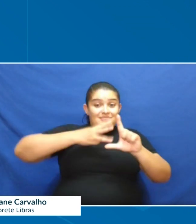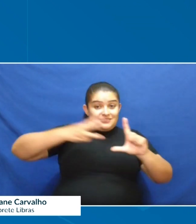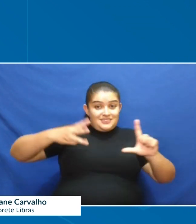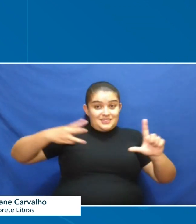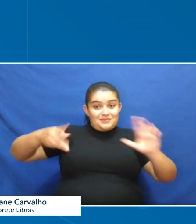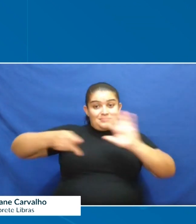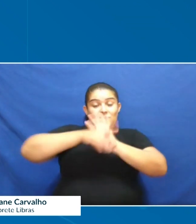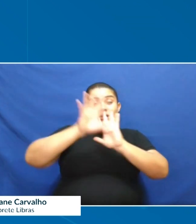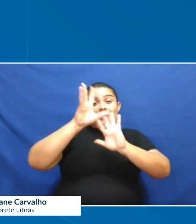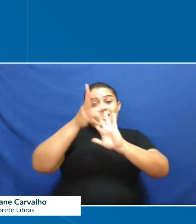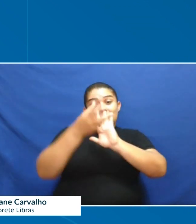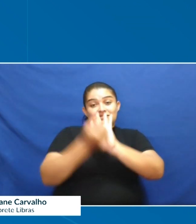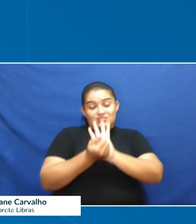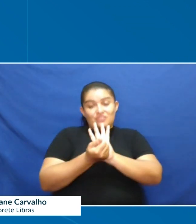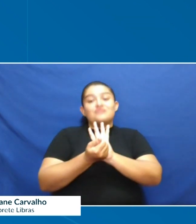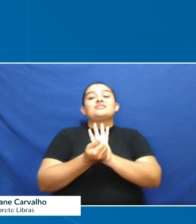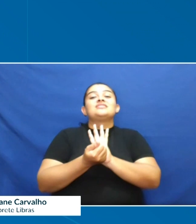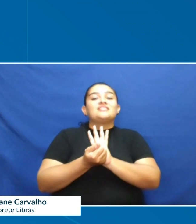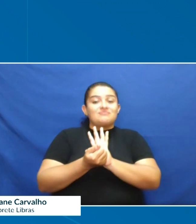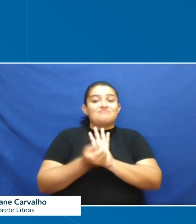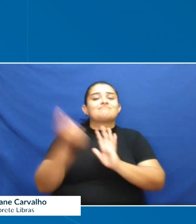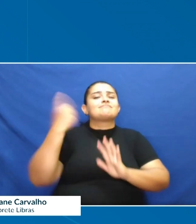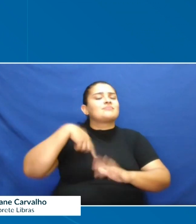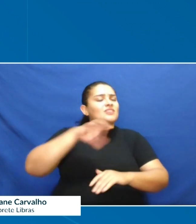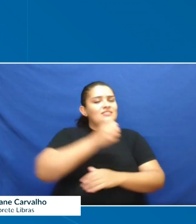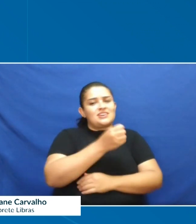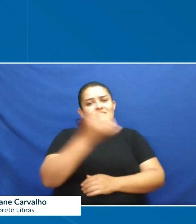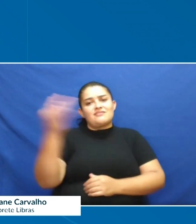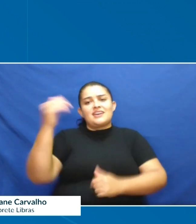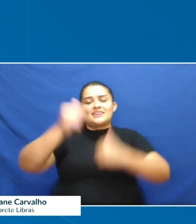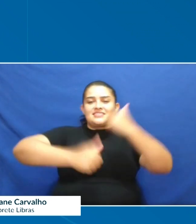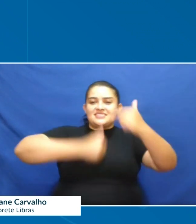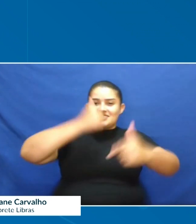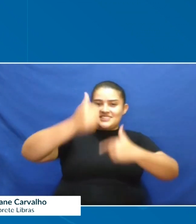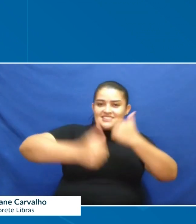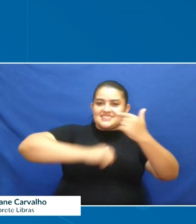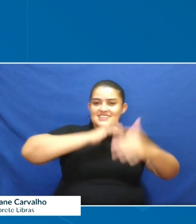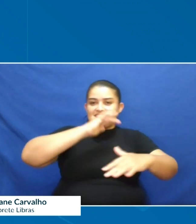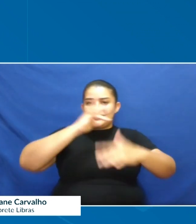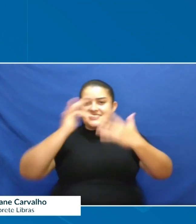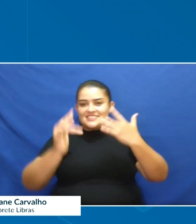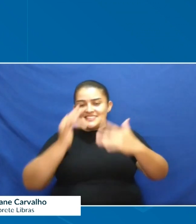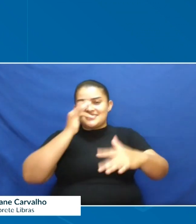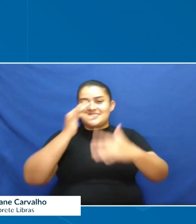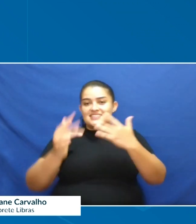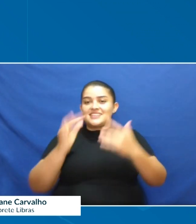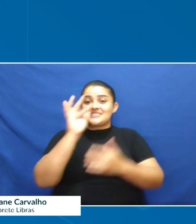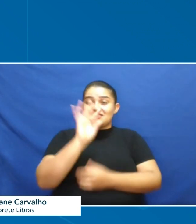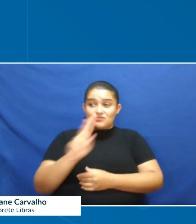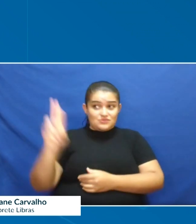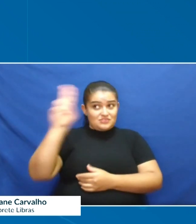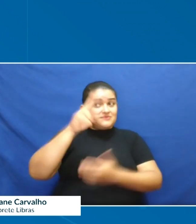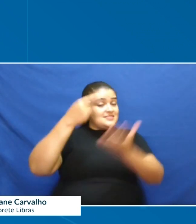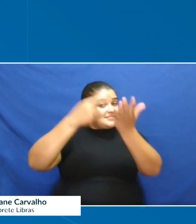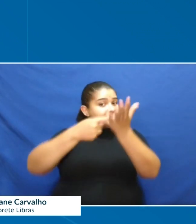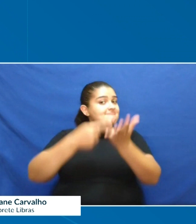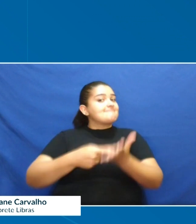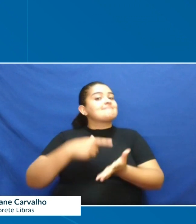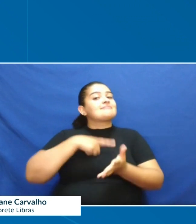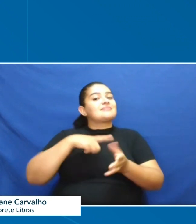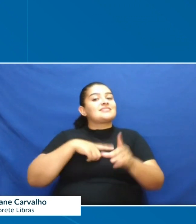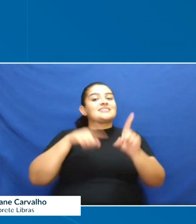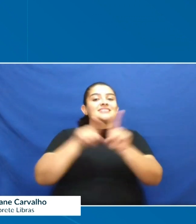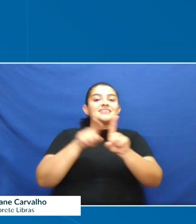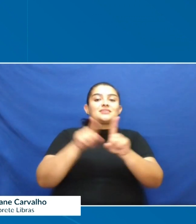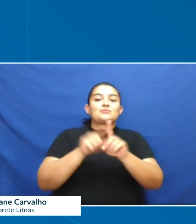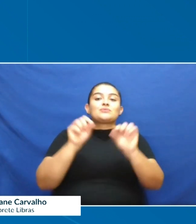software. Então, nós, em várias, nós chamamos de ilhas nessas universidades parceiras, nós temos